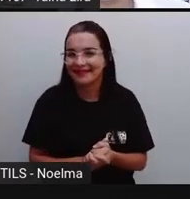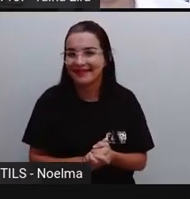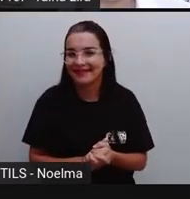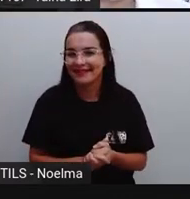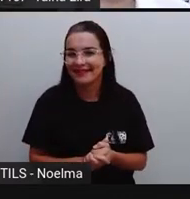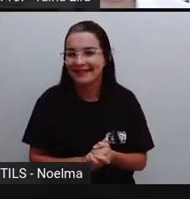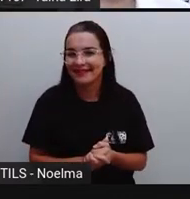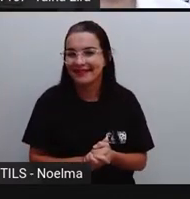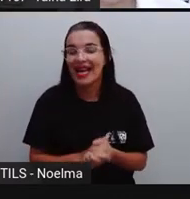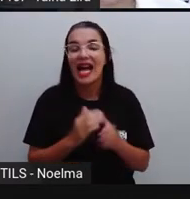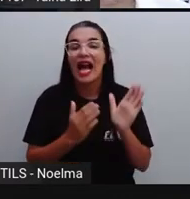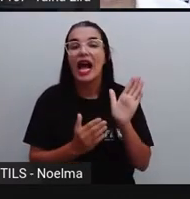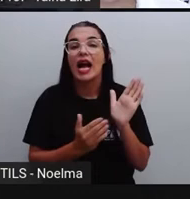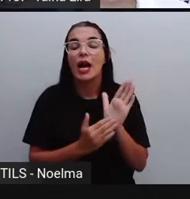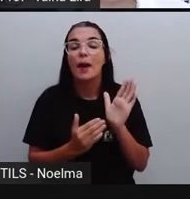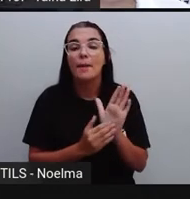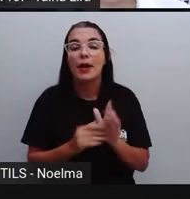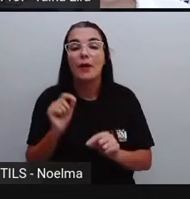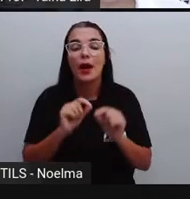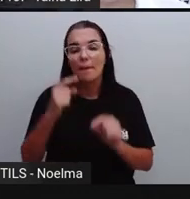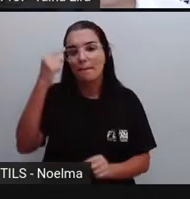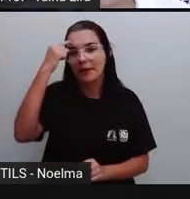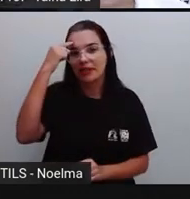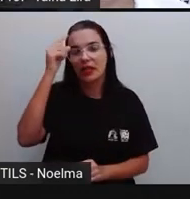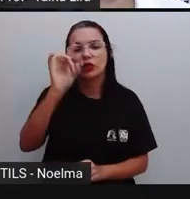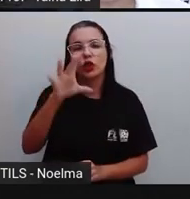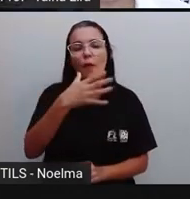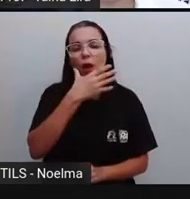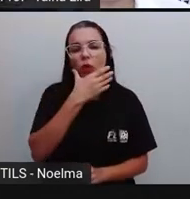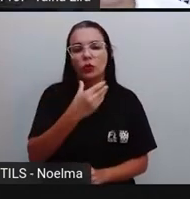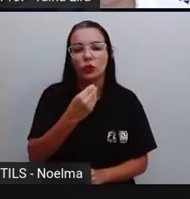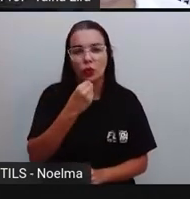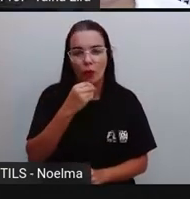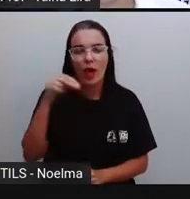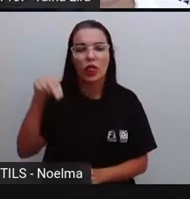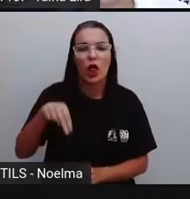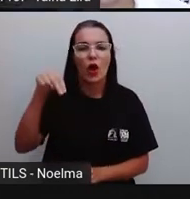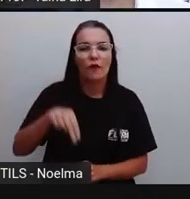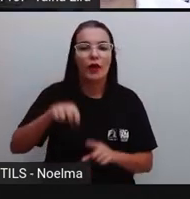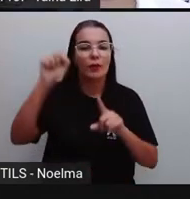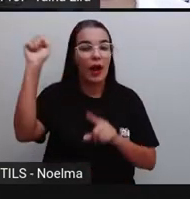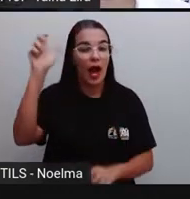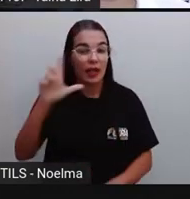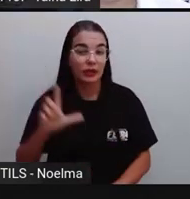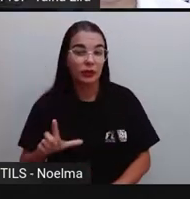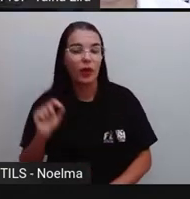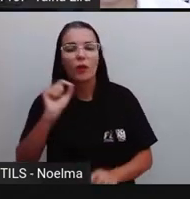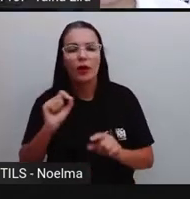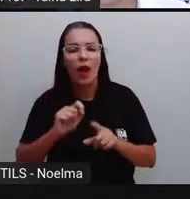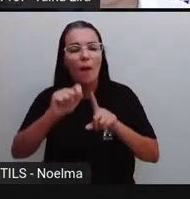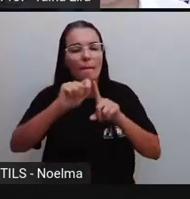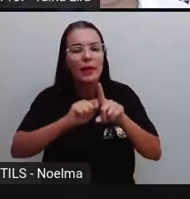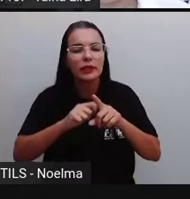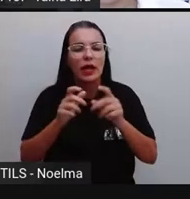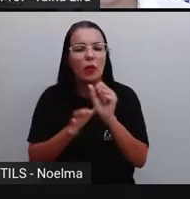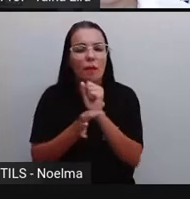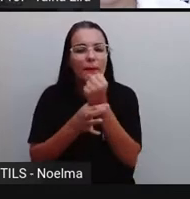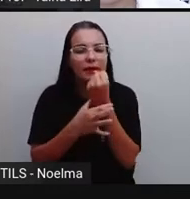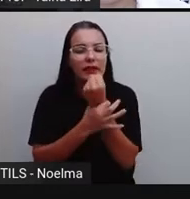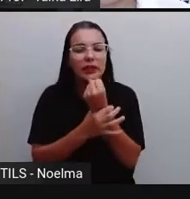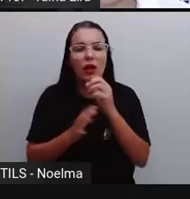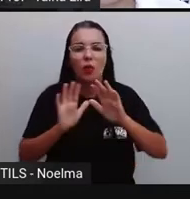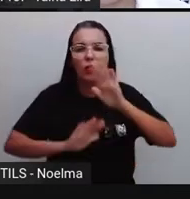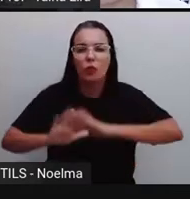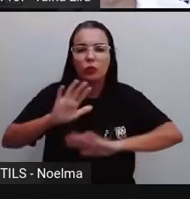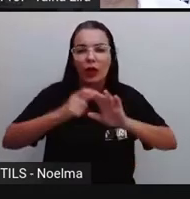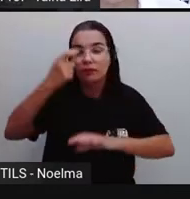aí é uma campanha pensada para os homens, é o Novembro Azul, que é o mês de prevenção e conscientização